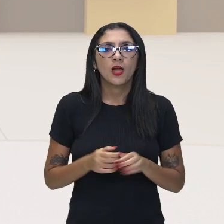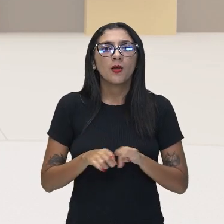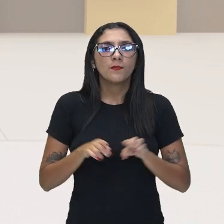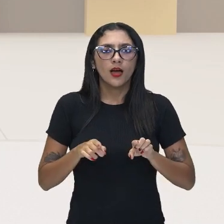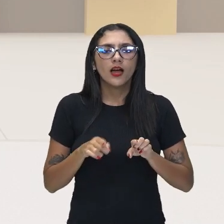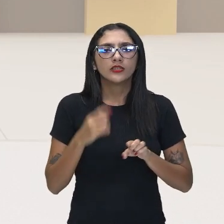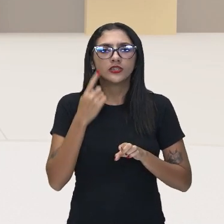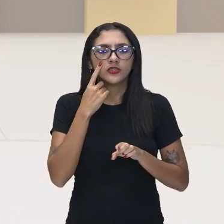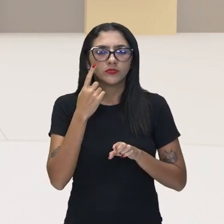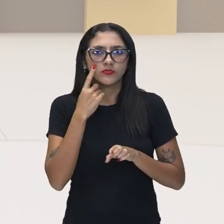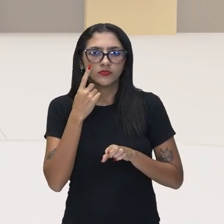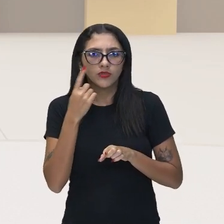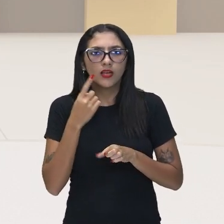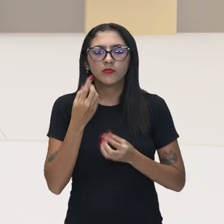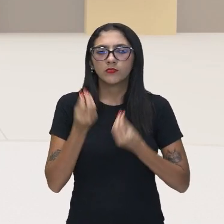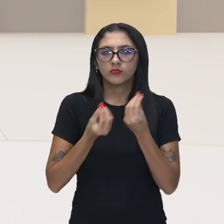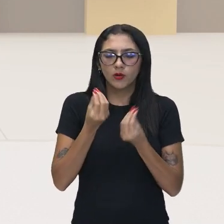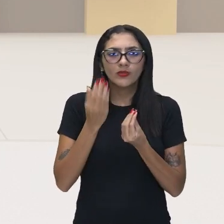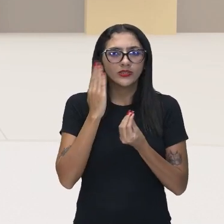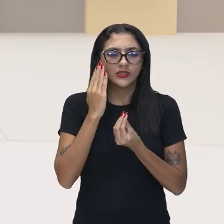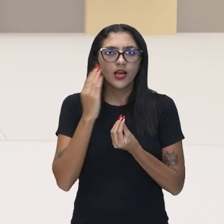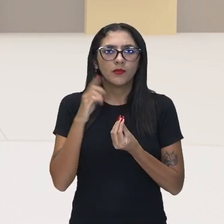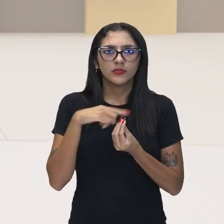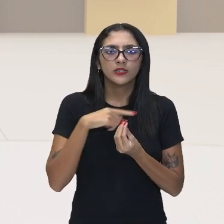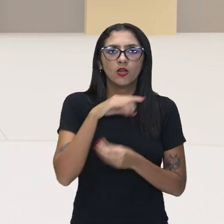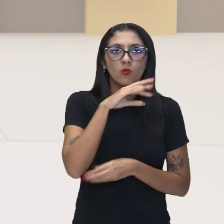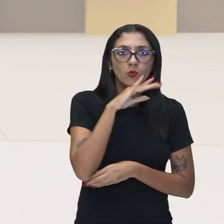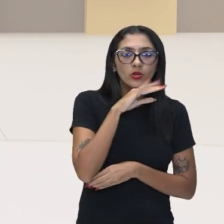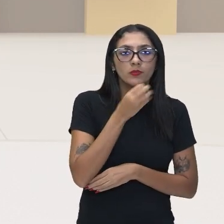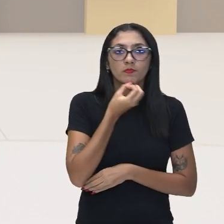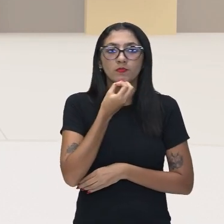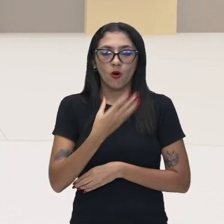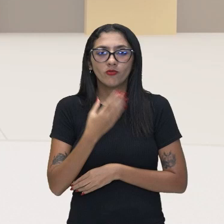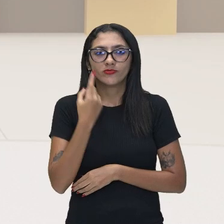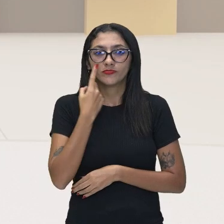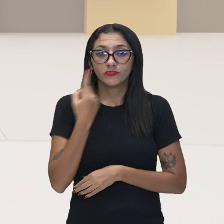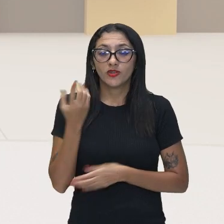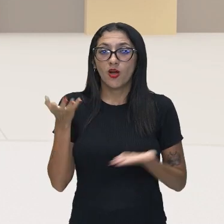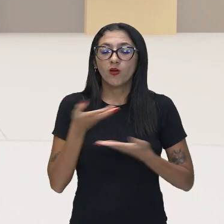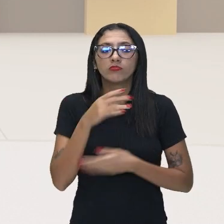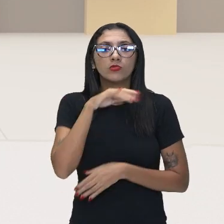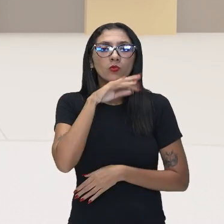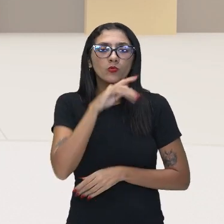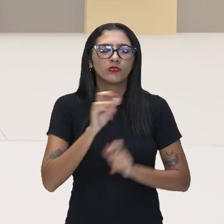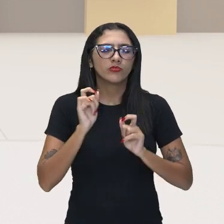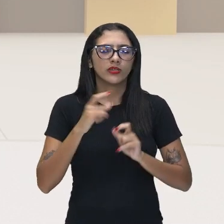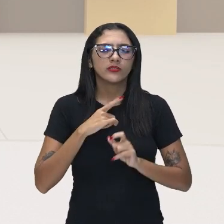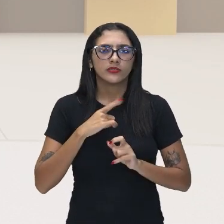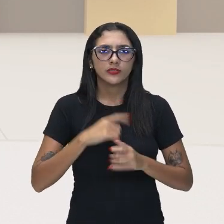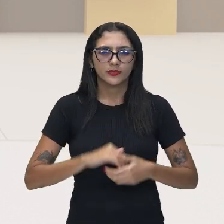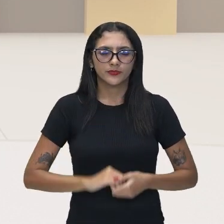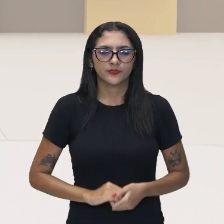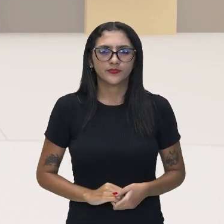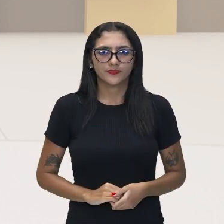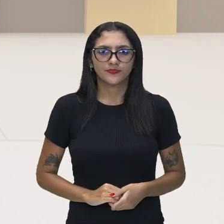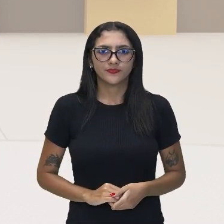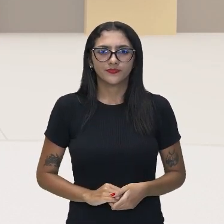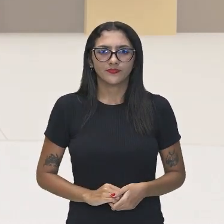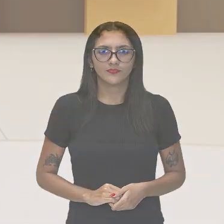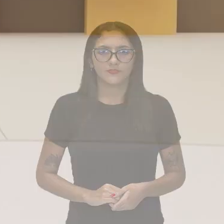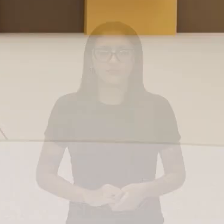como todo empréstimo possui vantagem e desvantagem, olha aí as desvantagens do empréstimo